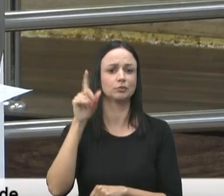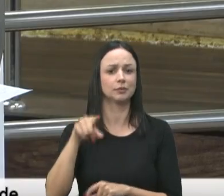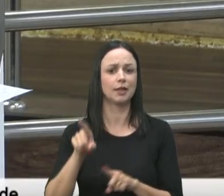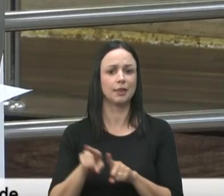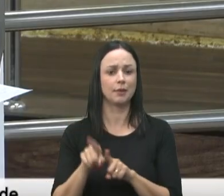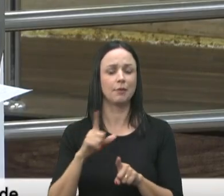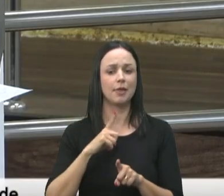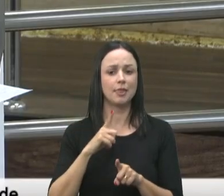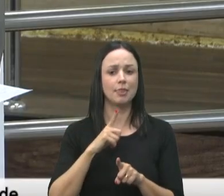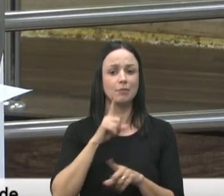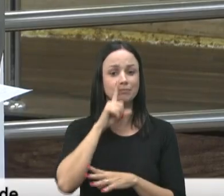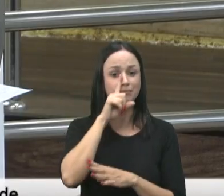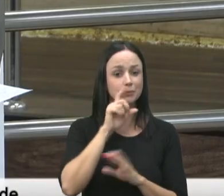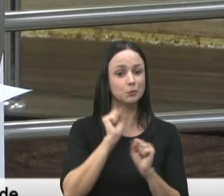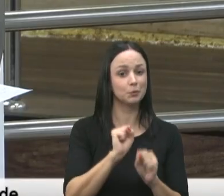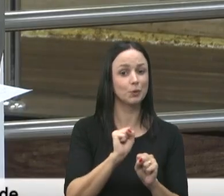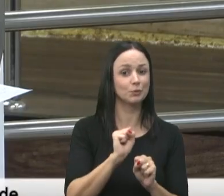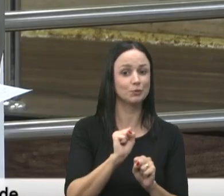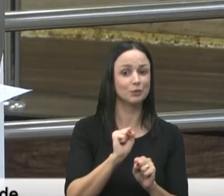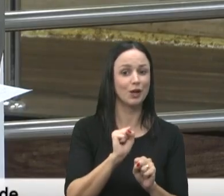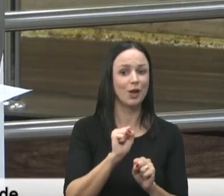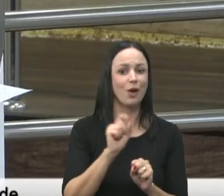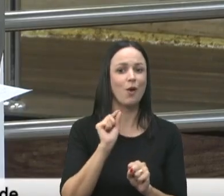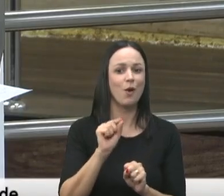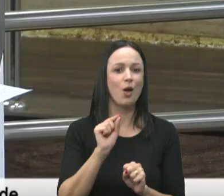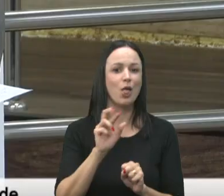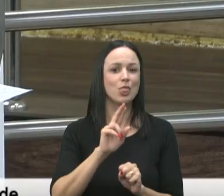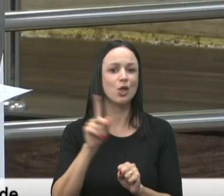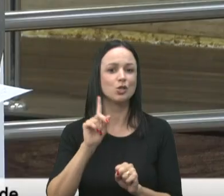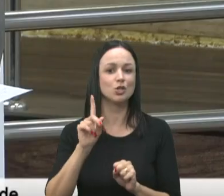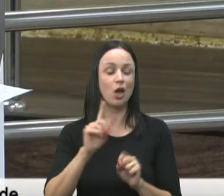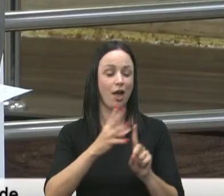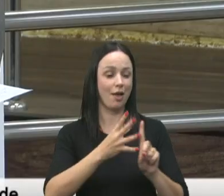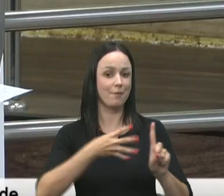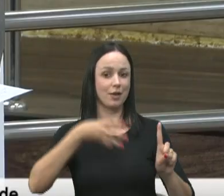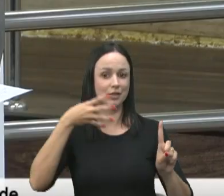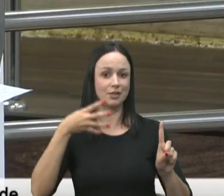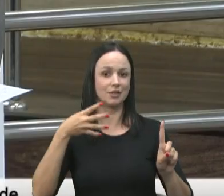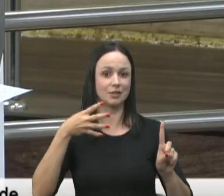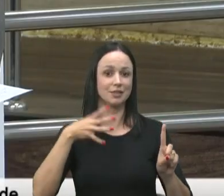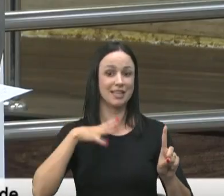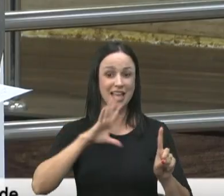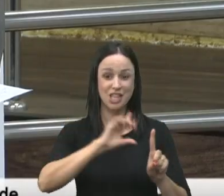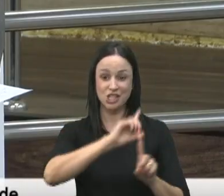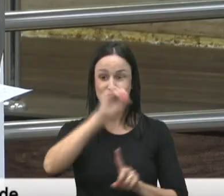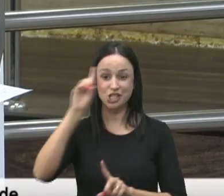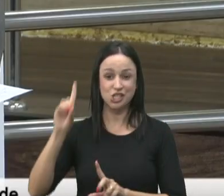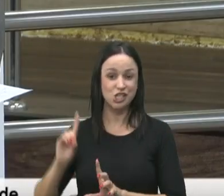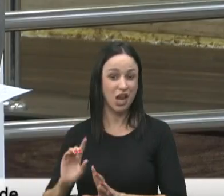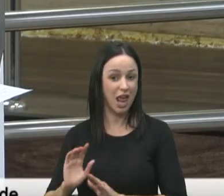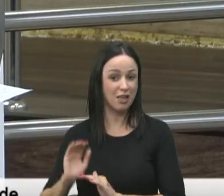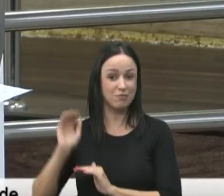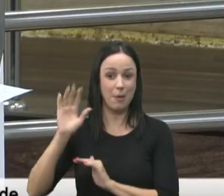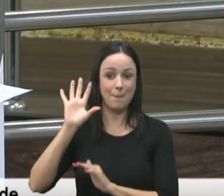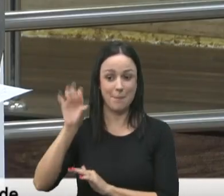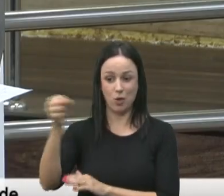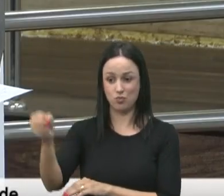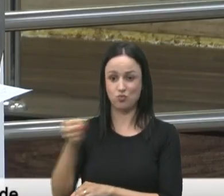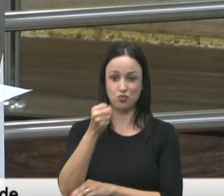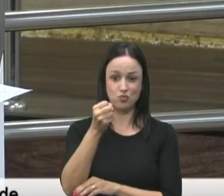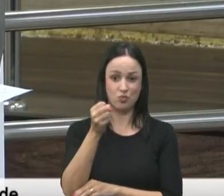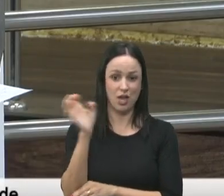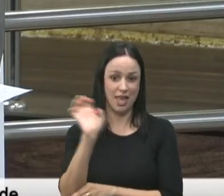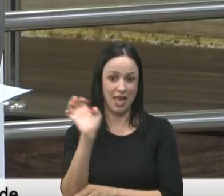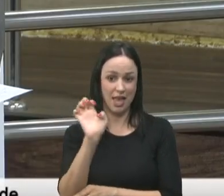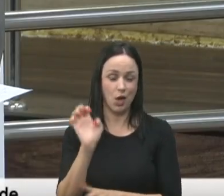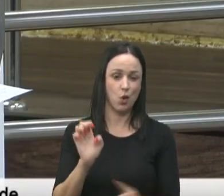uma armadilha. Porque não basta ser LGBT. A extrema-direita adora fazer isso. Eles pegam um gay, uma pessoa